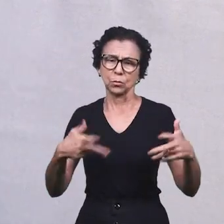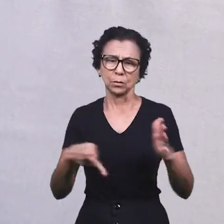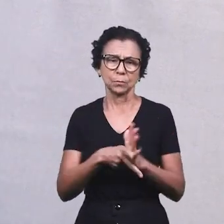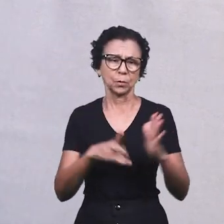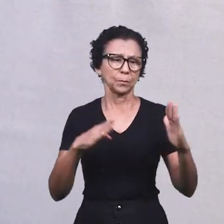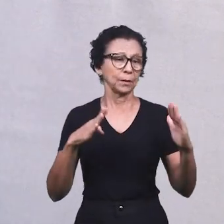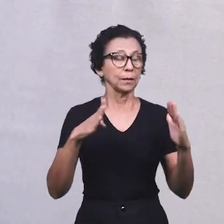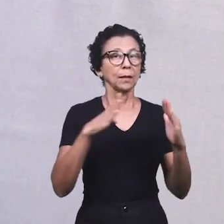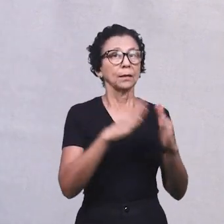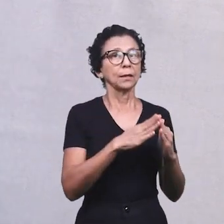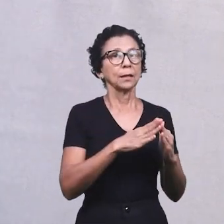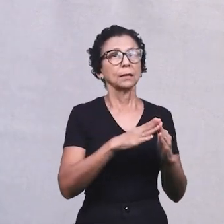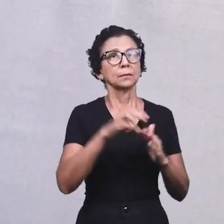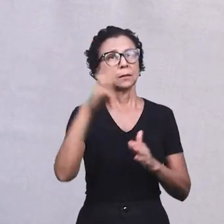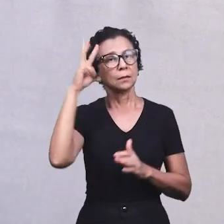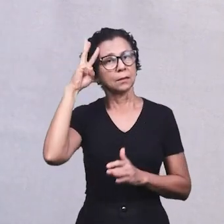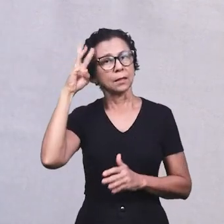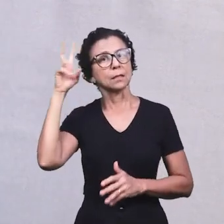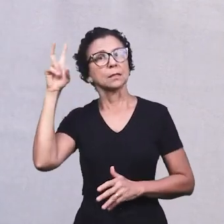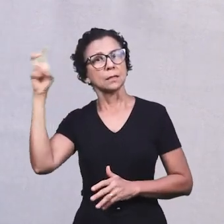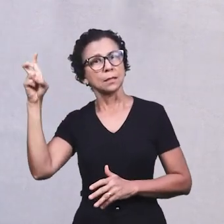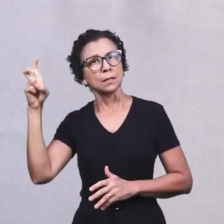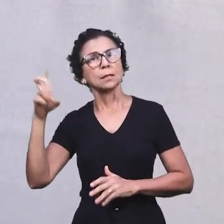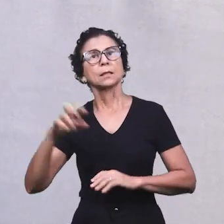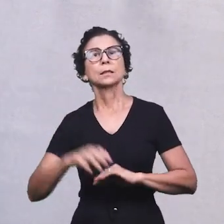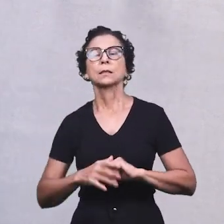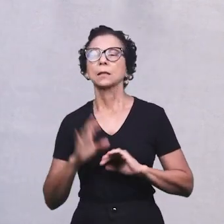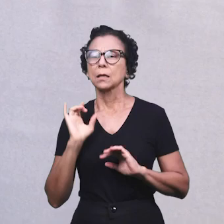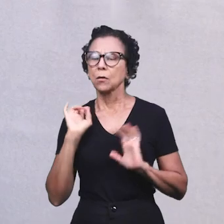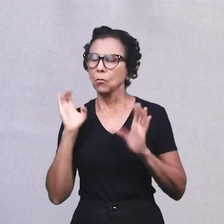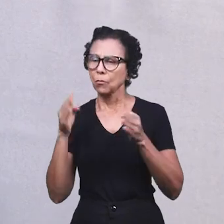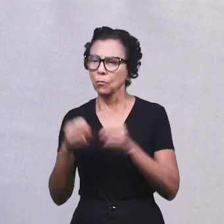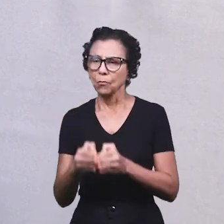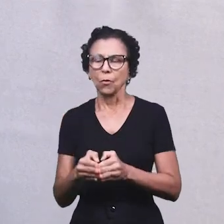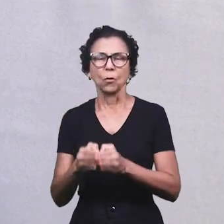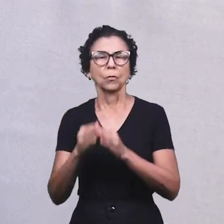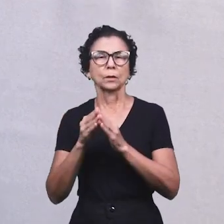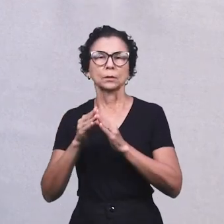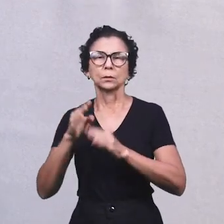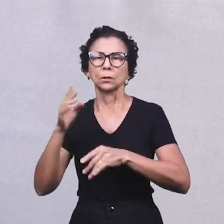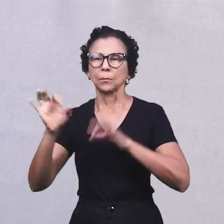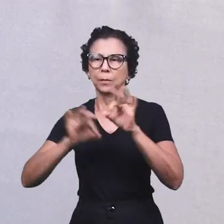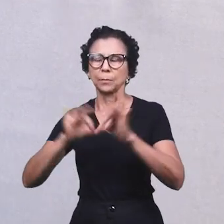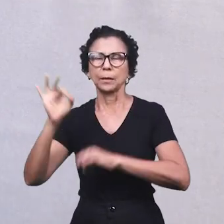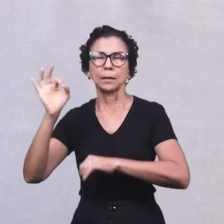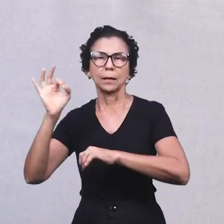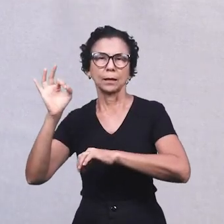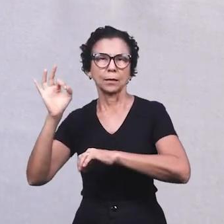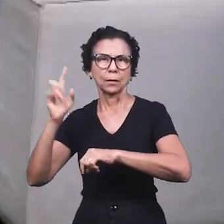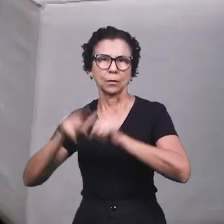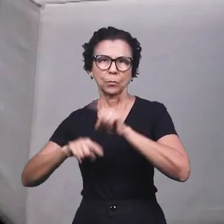necessidades da casa. E nesses dias eram os dias que eu só trabalhava para a venda do produto. Muito bom. Eu